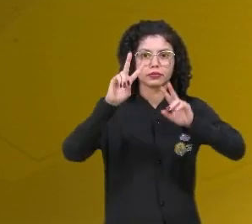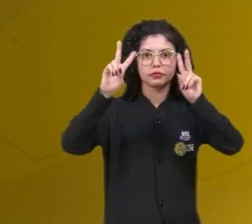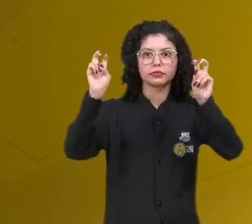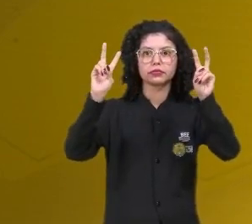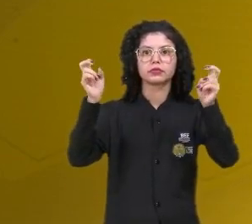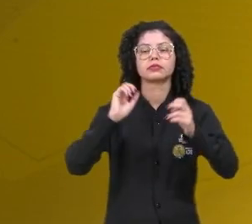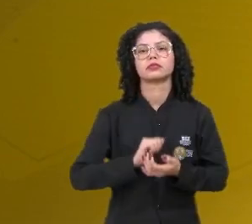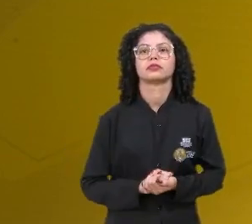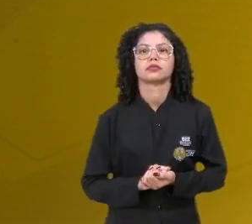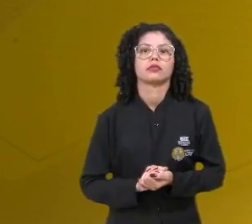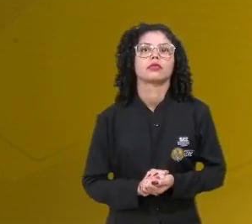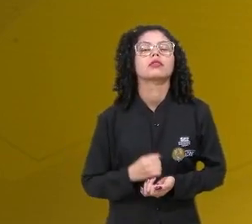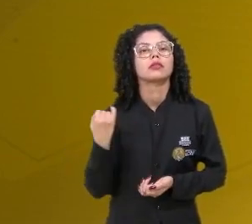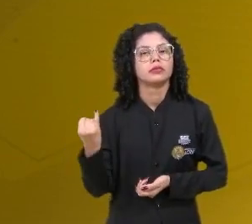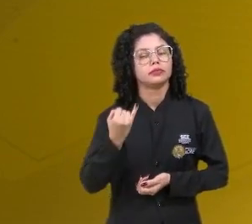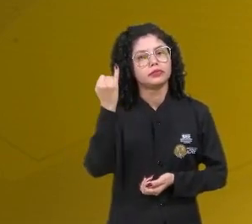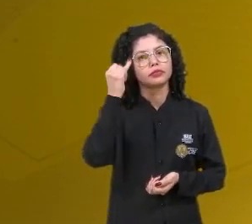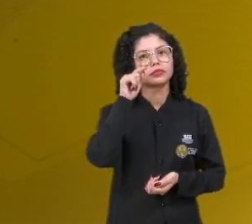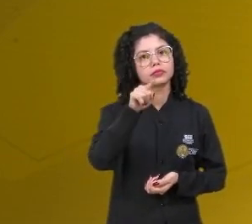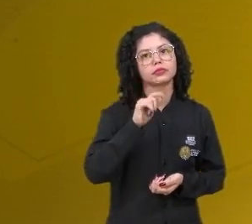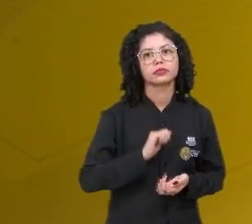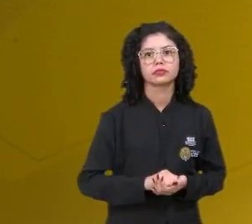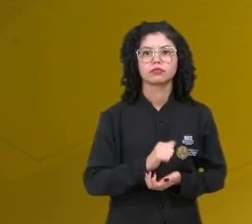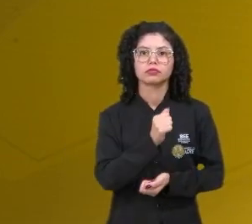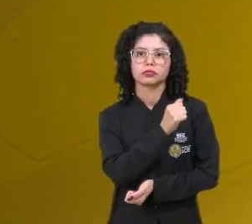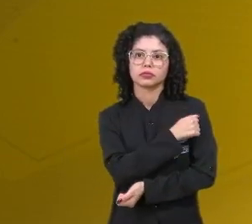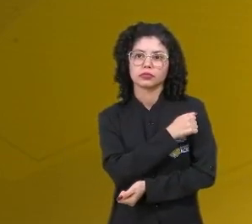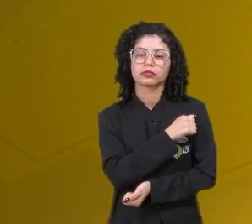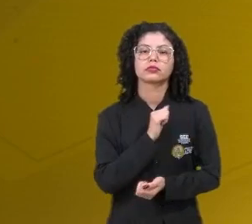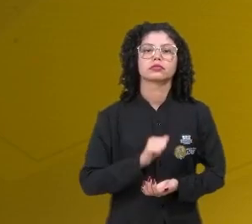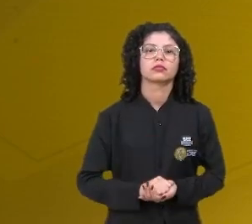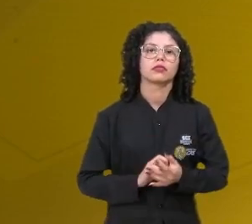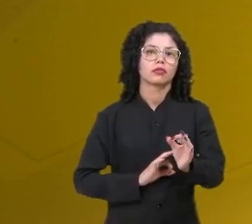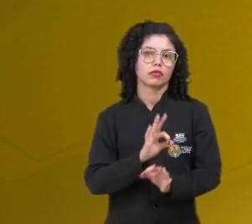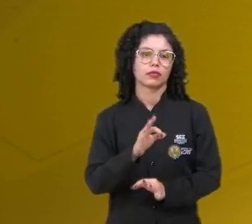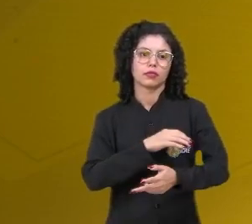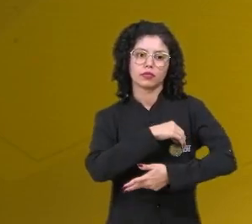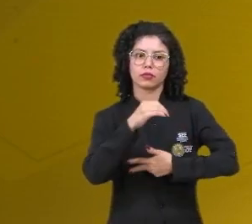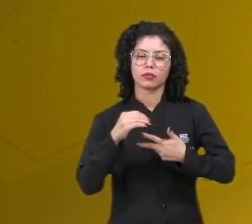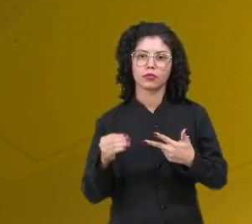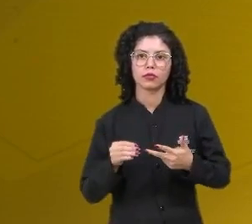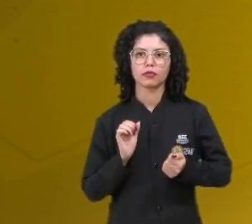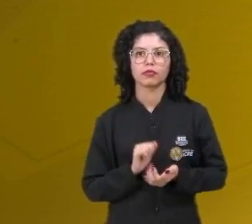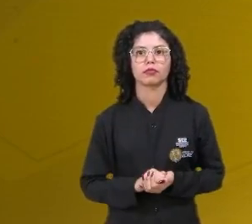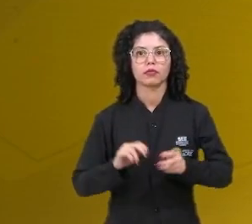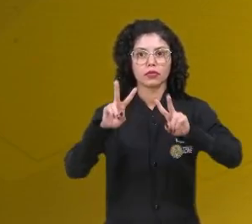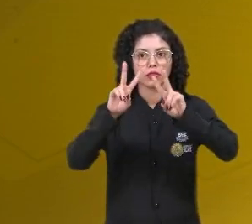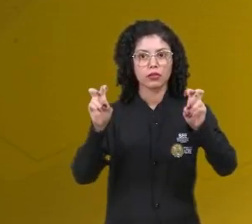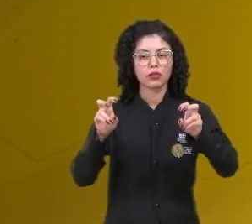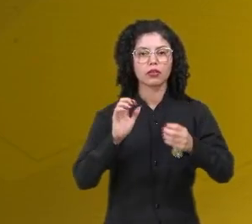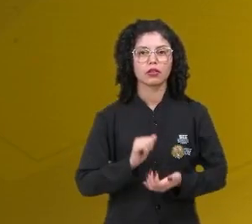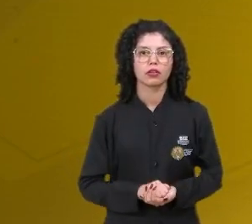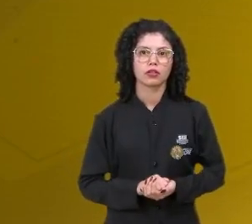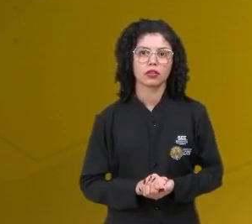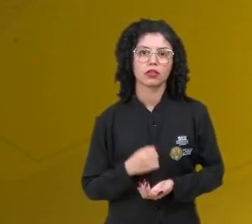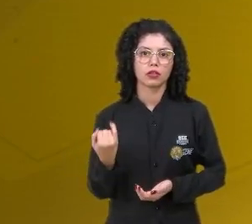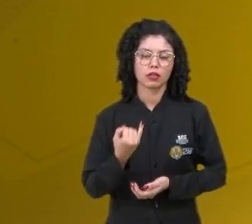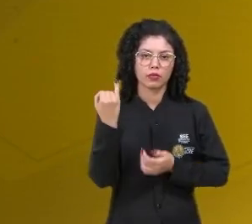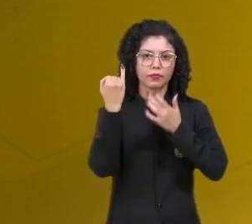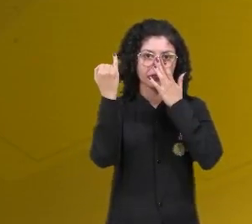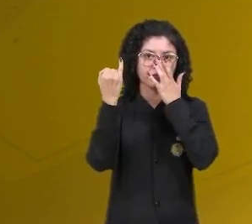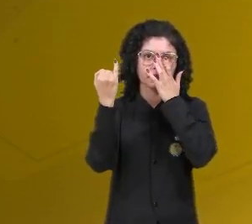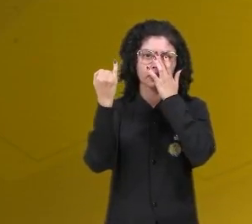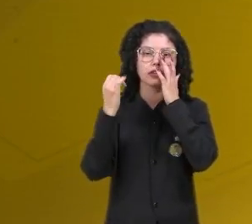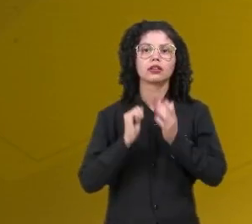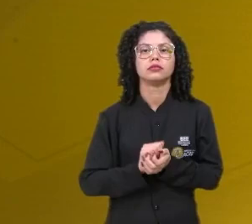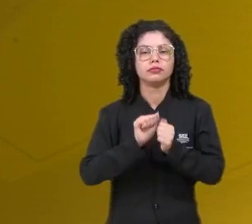de um assunto bem importante para você, aluno que está se preparando aí para o Enem. Esse assunto ele é tão importante